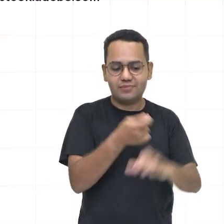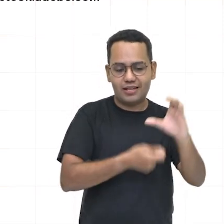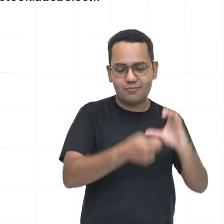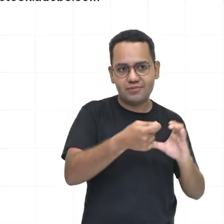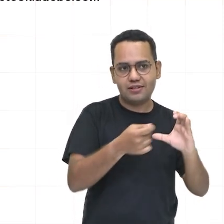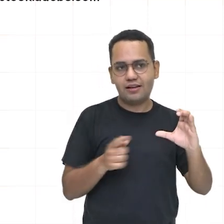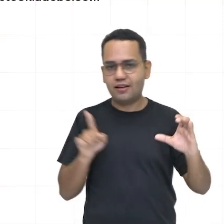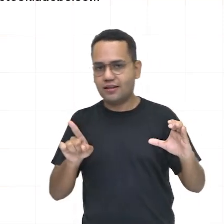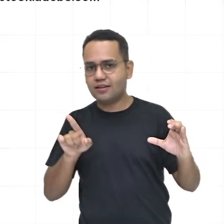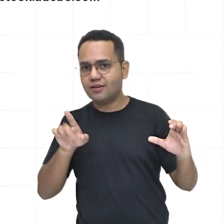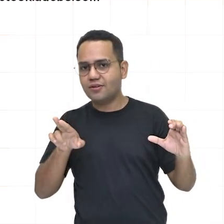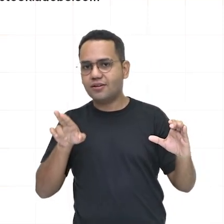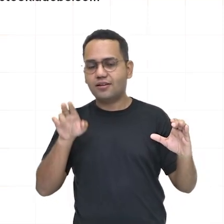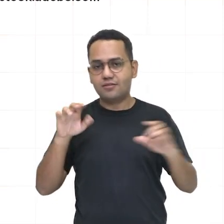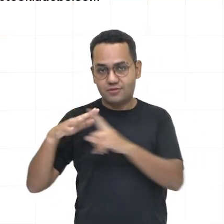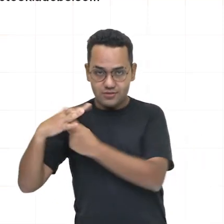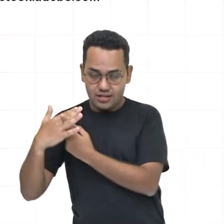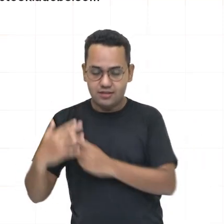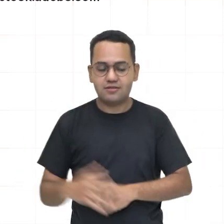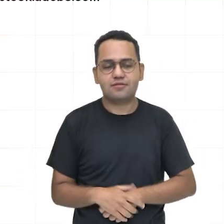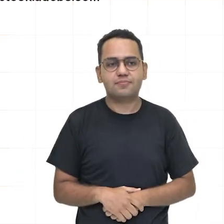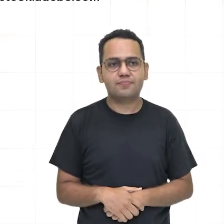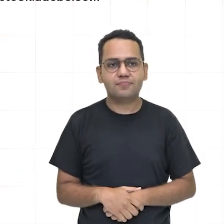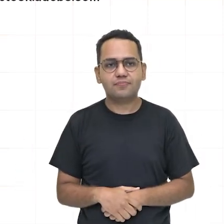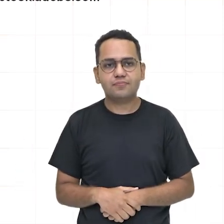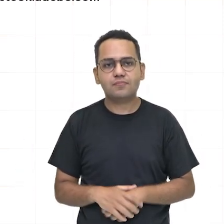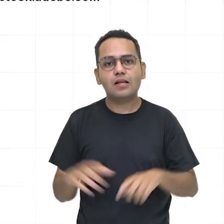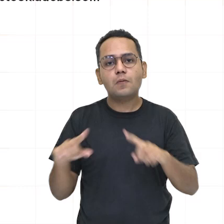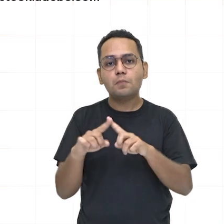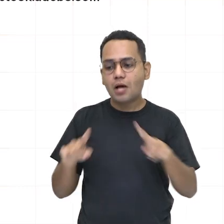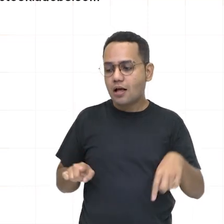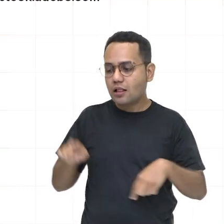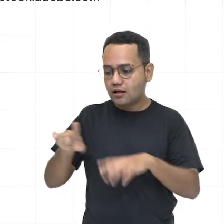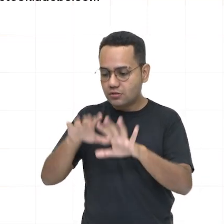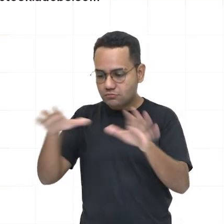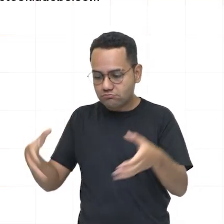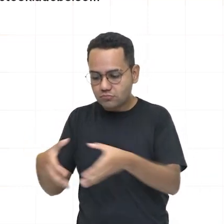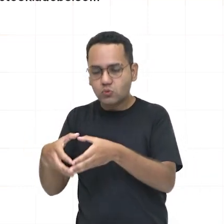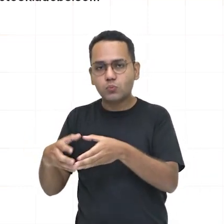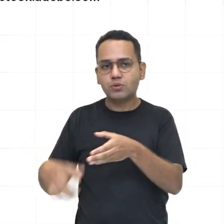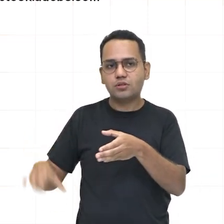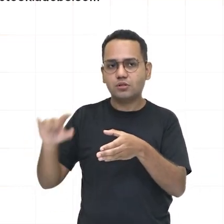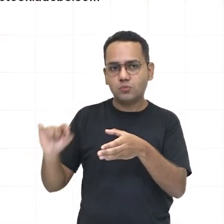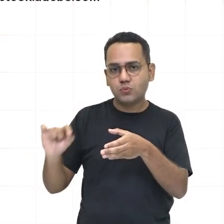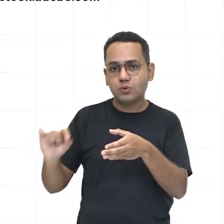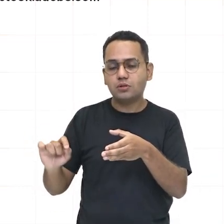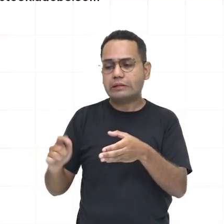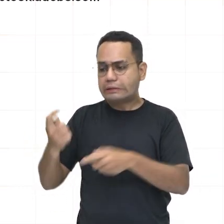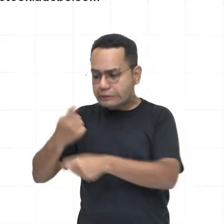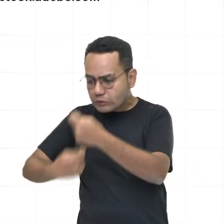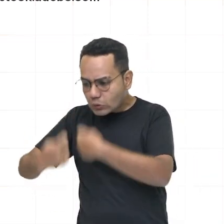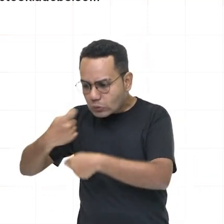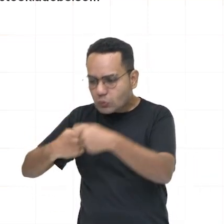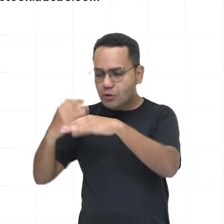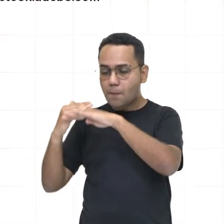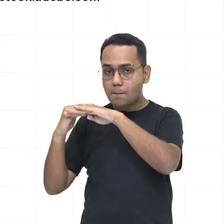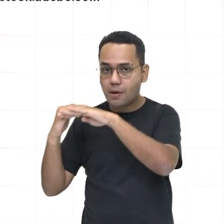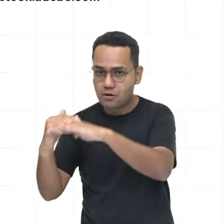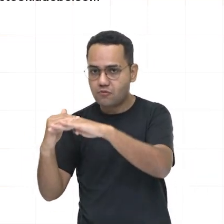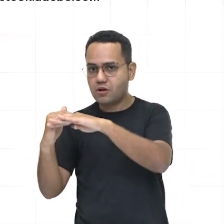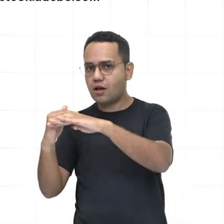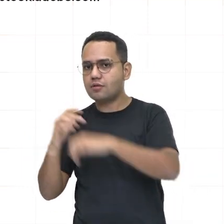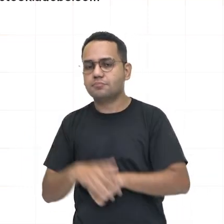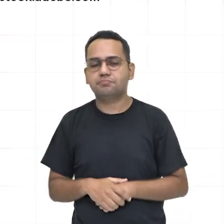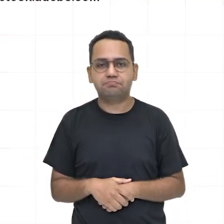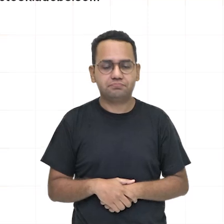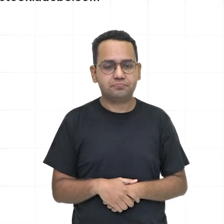capitalista. Todos os lados, um desses lados era socialista, então ele praticava uma economia que era planificada,